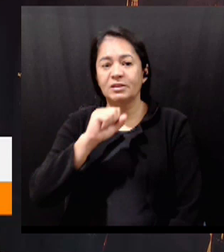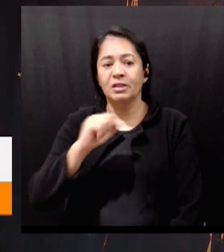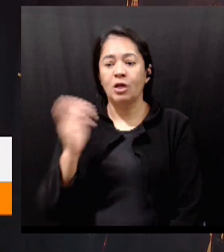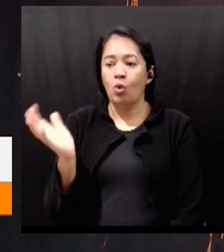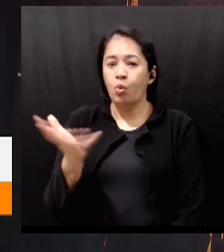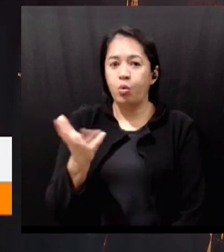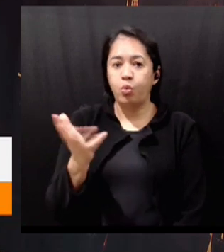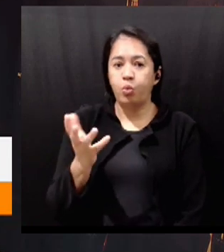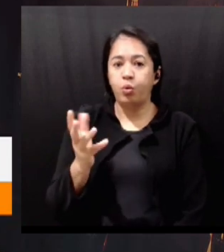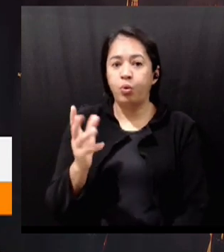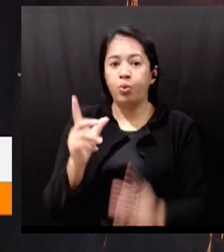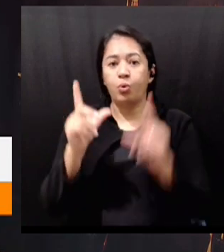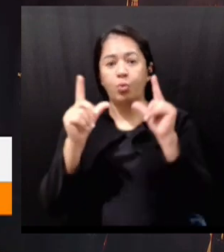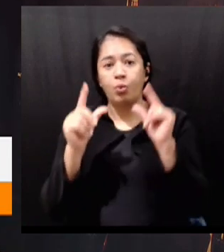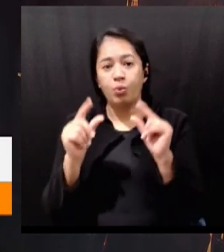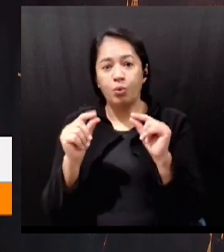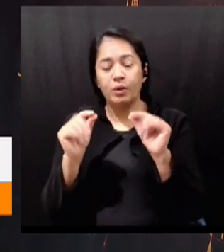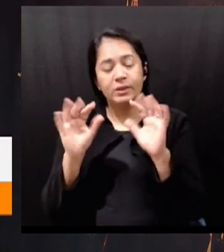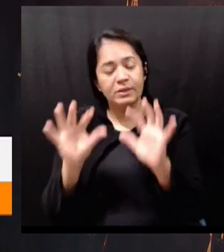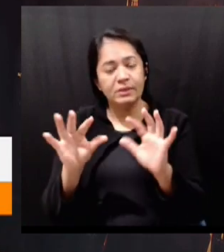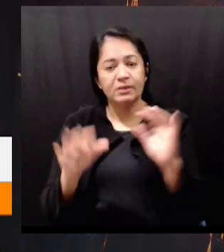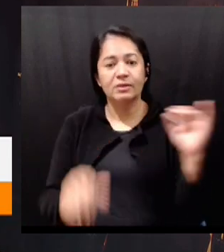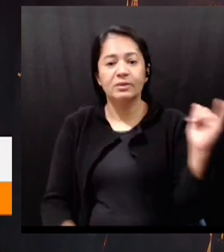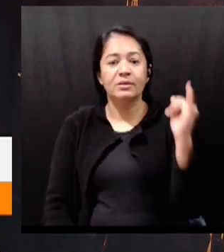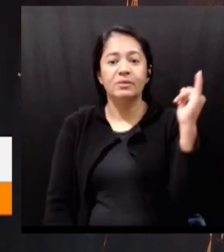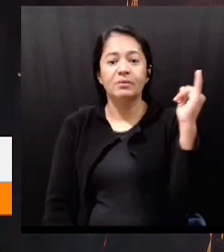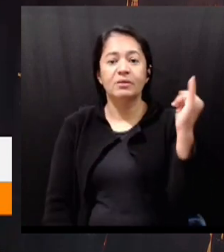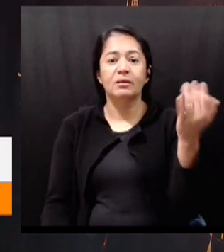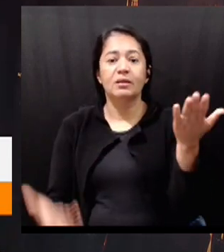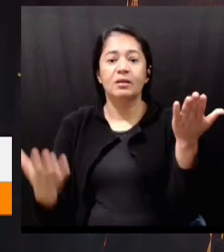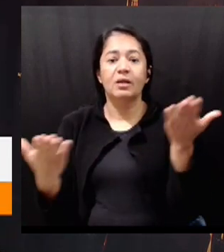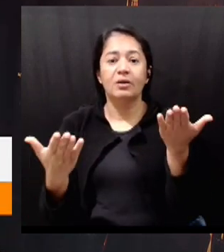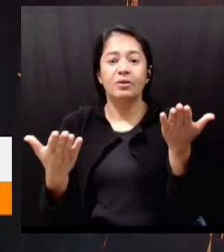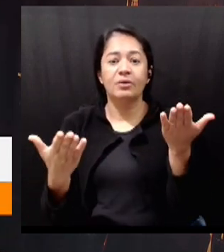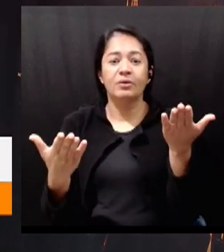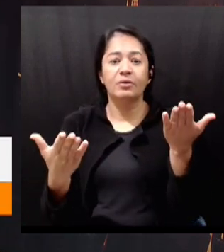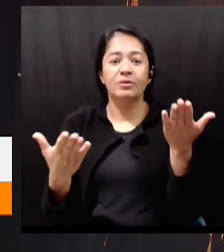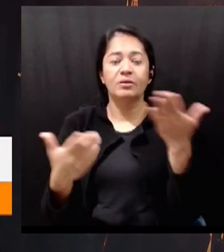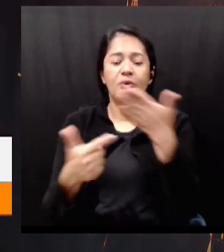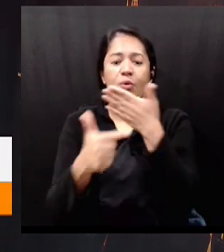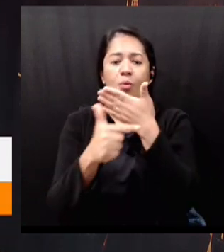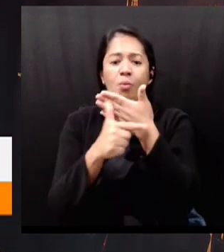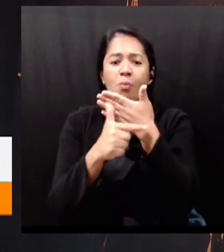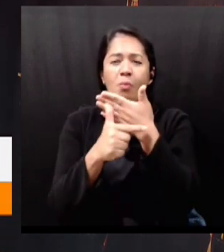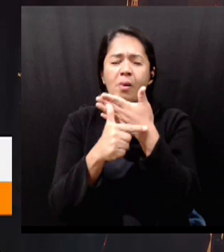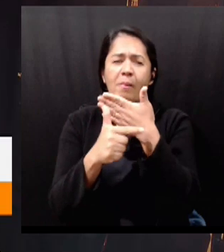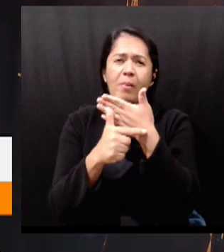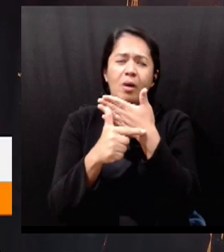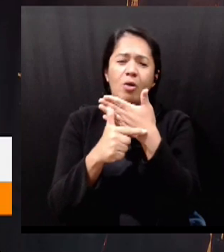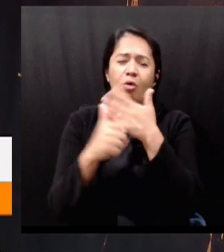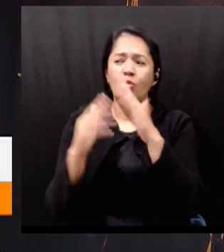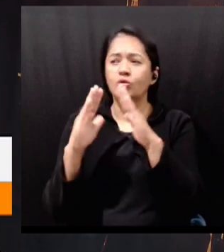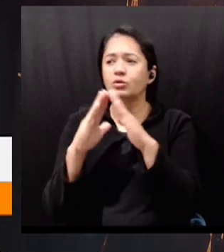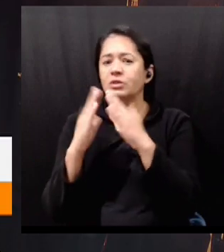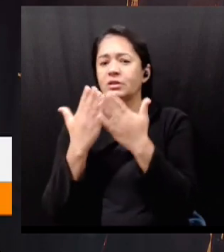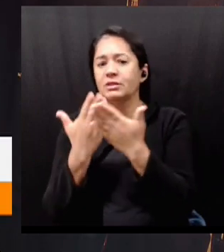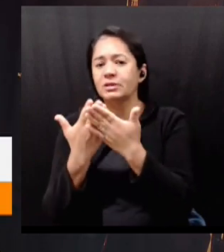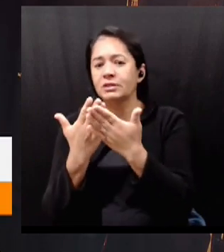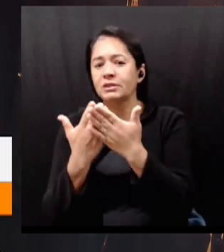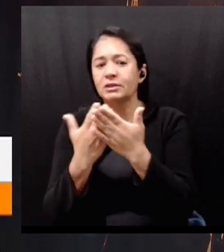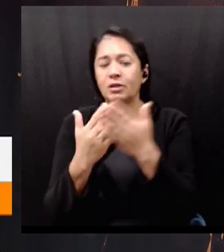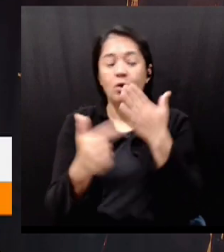e isso é importante. Agora, o papel da escola, o papel das famílias, o papel